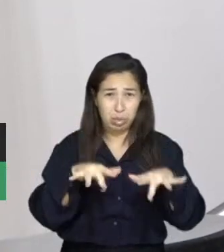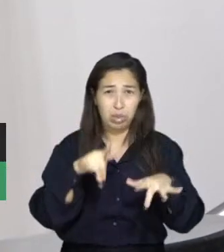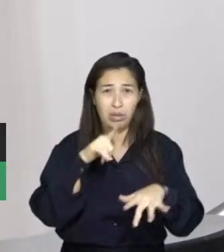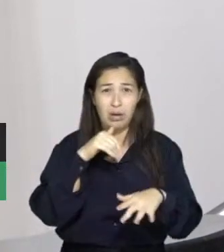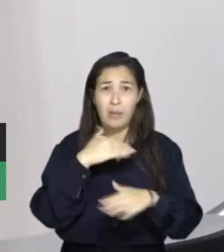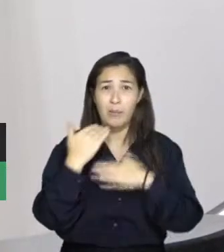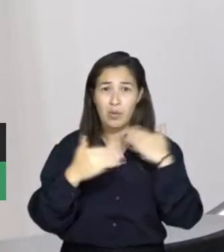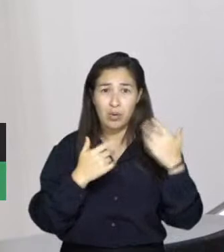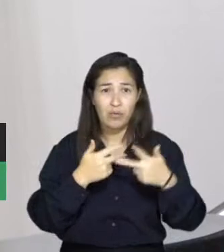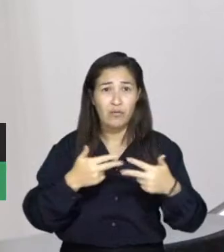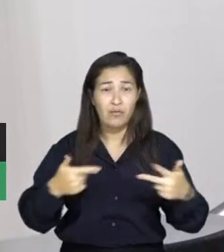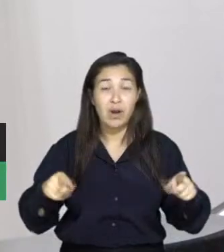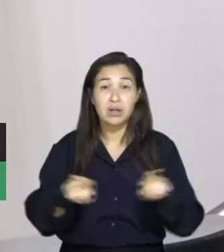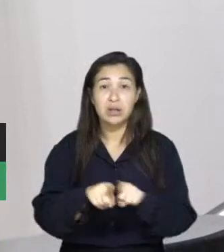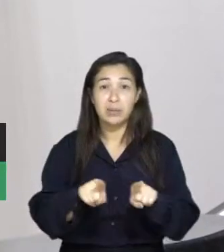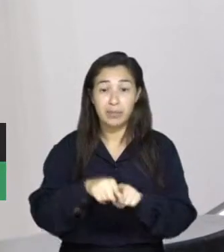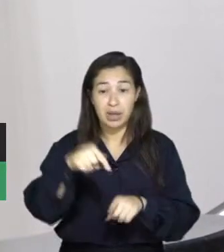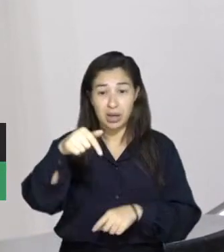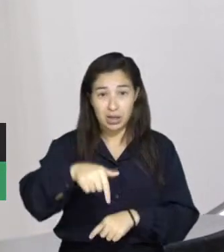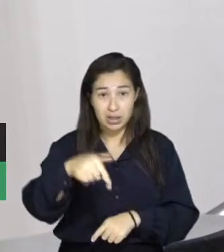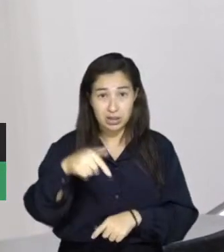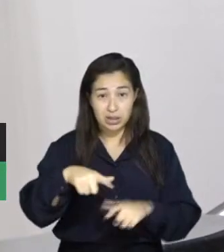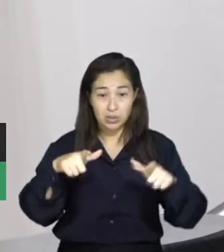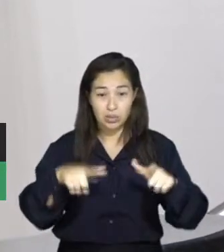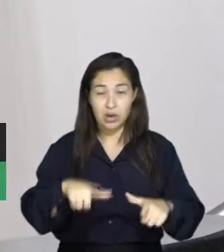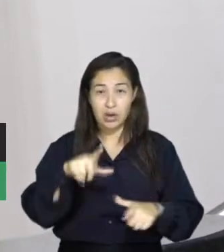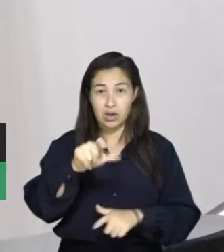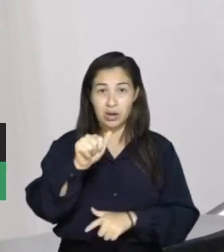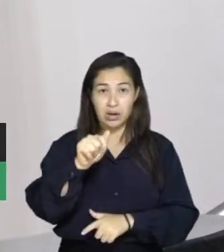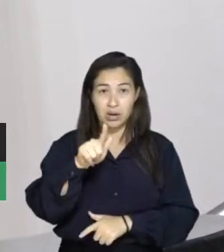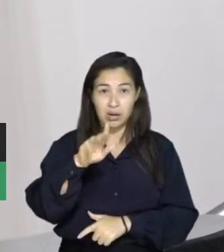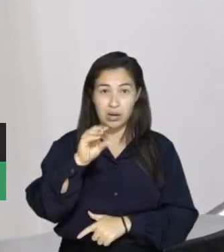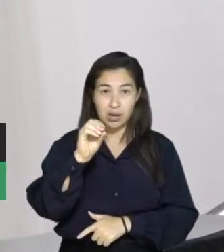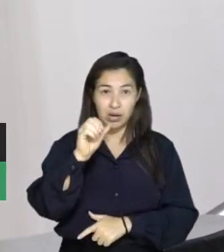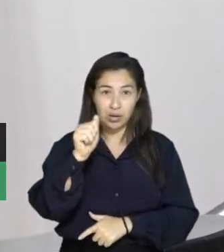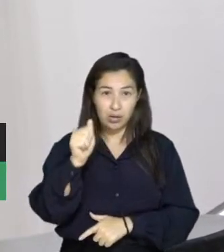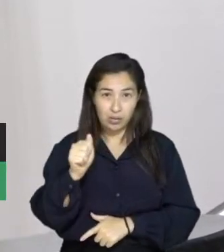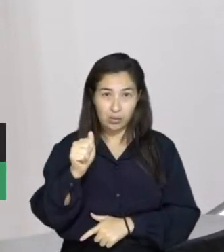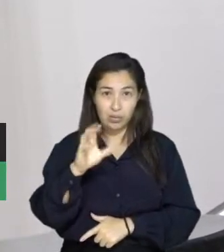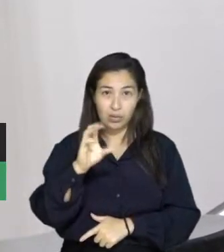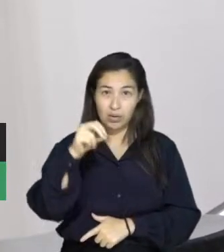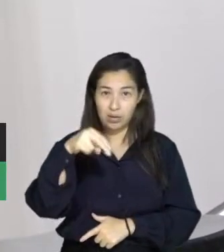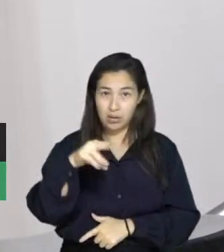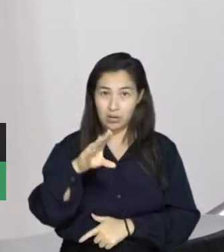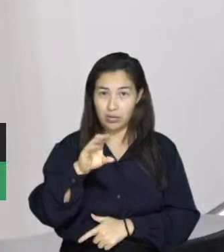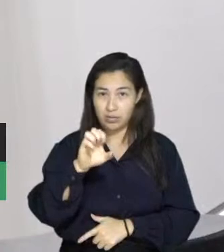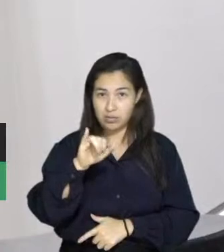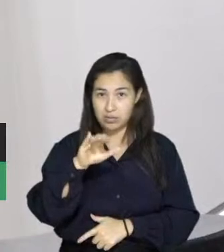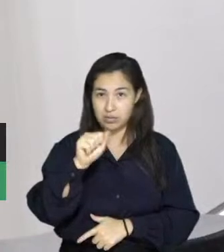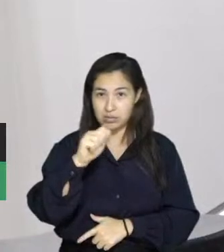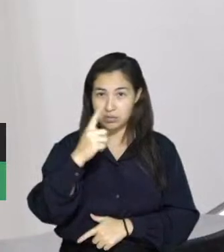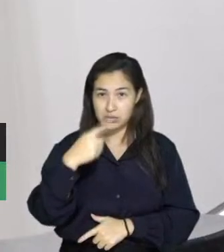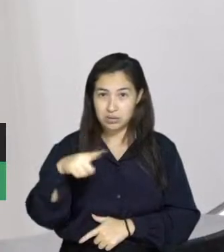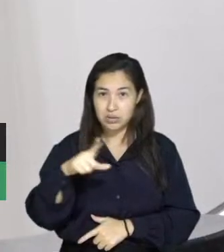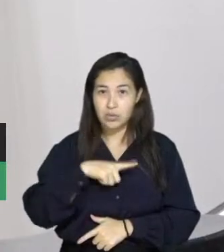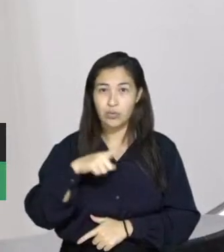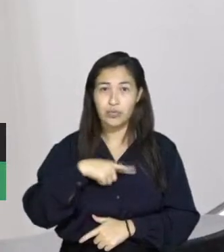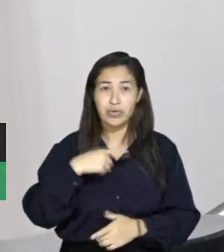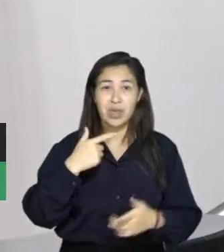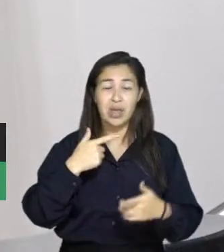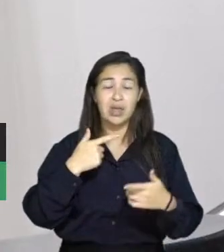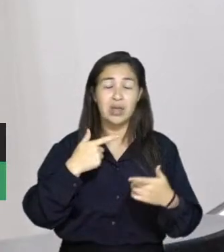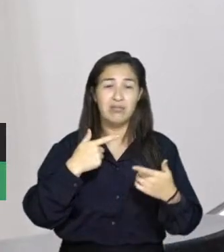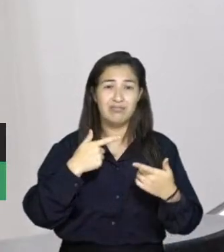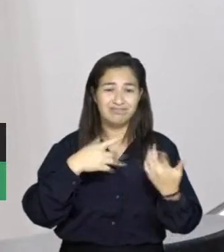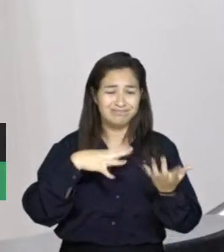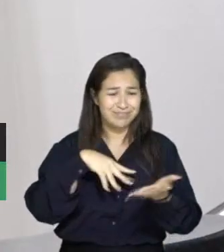sofreu o seu maior desastre socioambiental. Para isso, nós concordamos que uma política estadual é